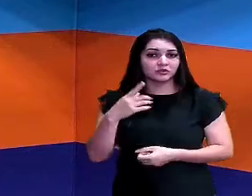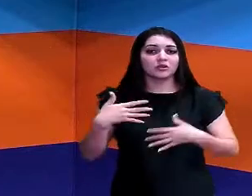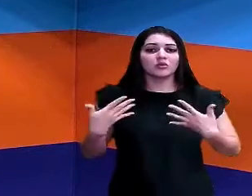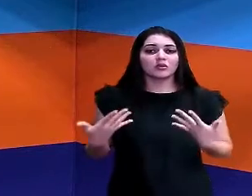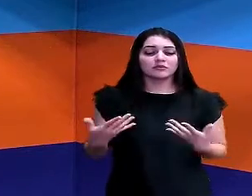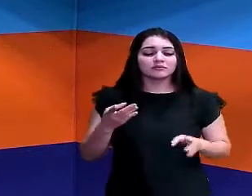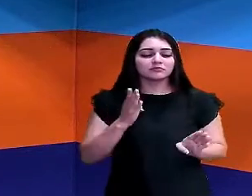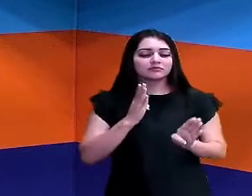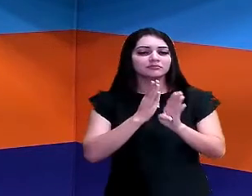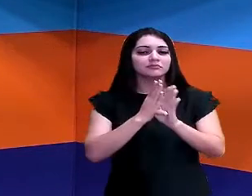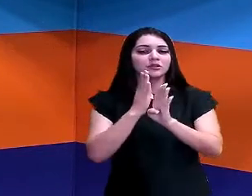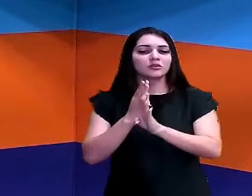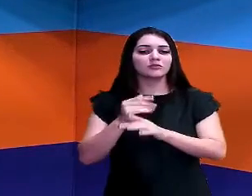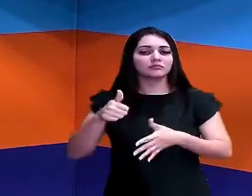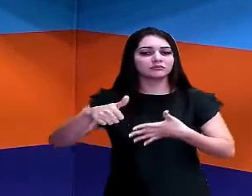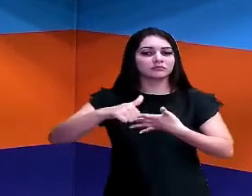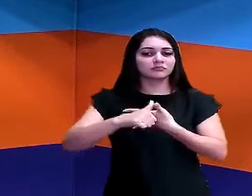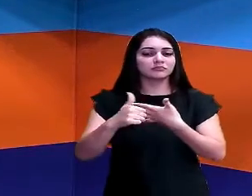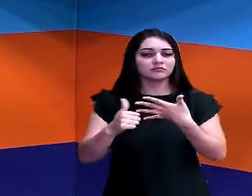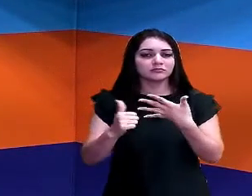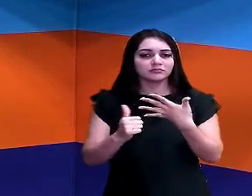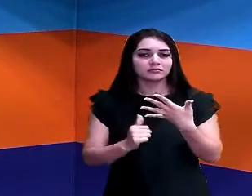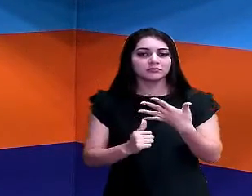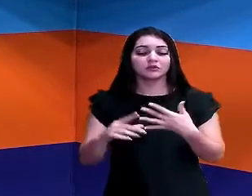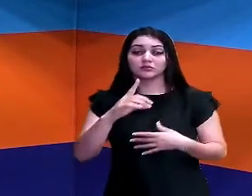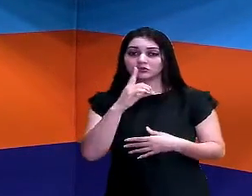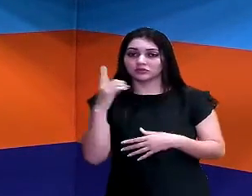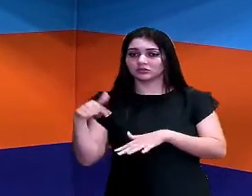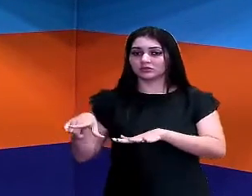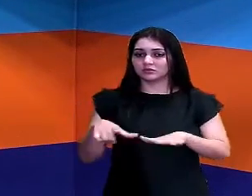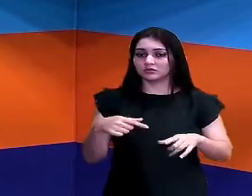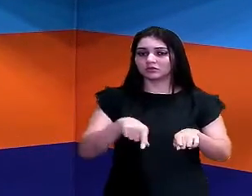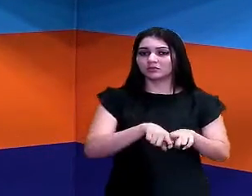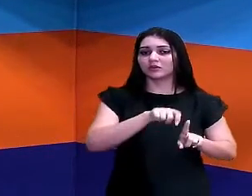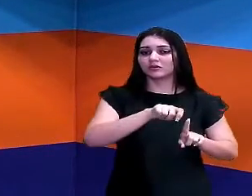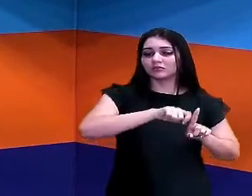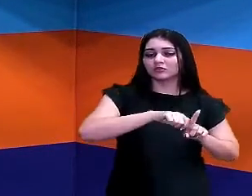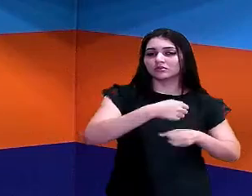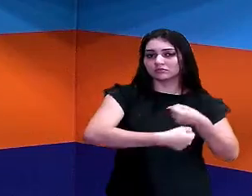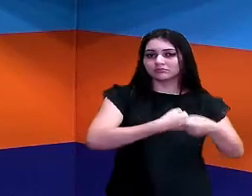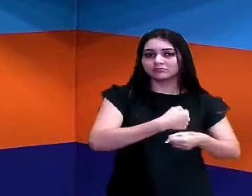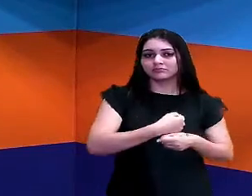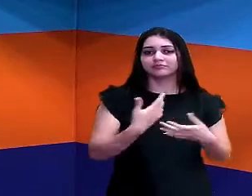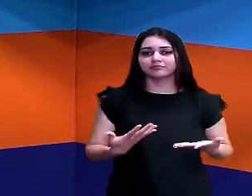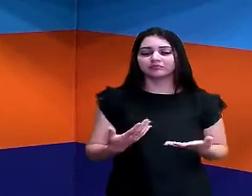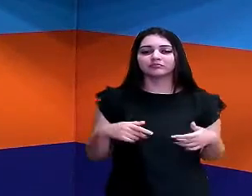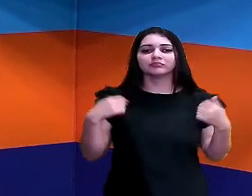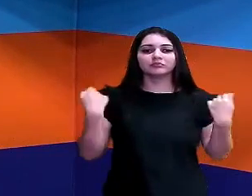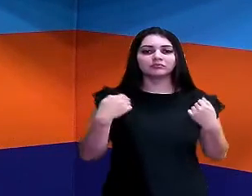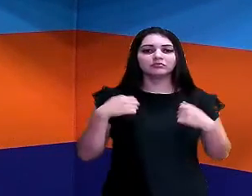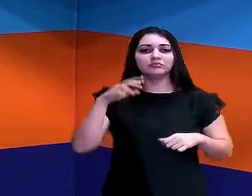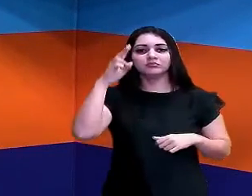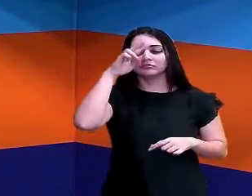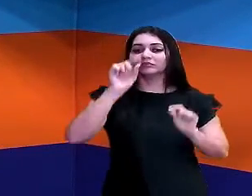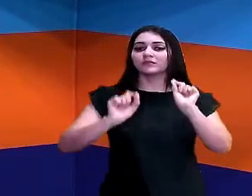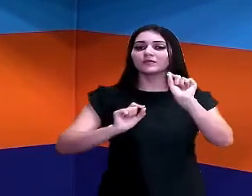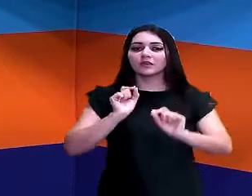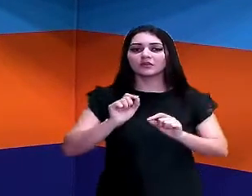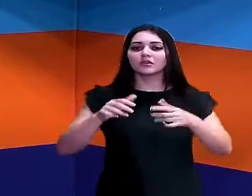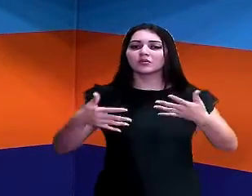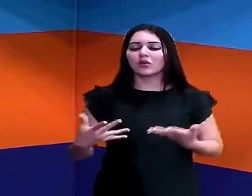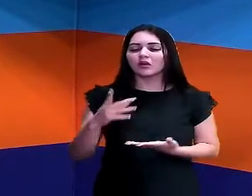que nós encontramos no calendário? Os dias da semana e os meses do ano. E aí eu preciso lembrar quais são